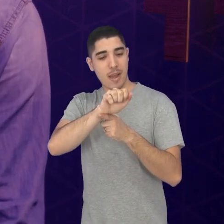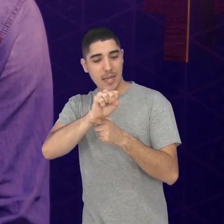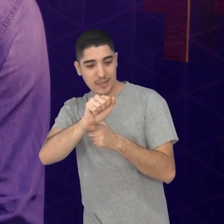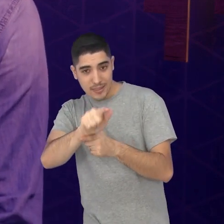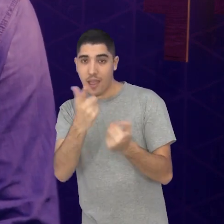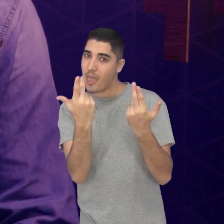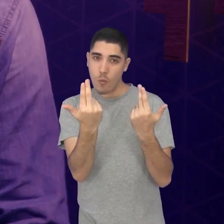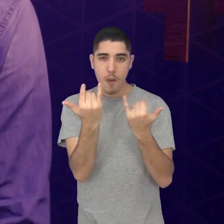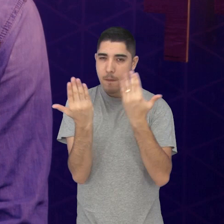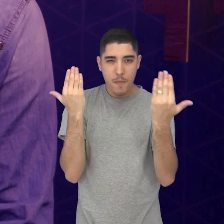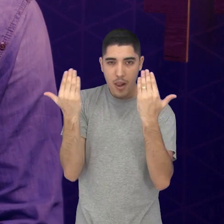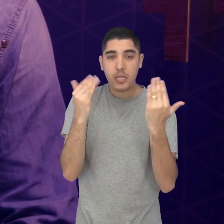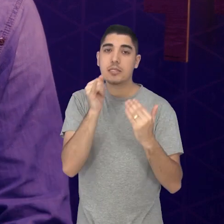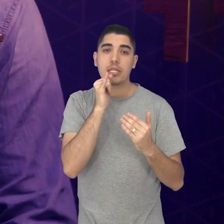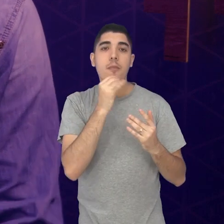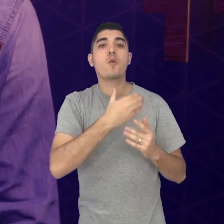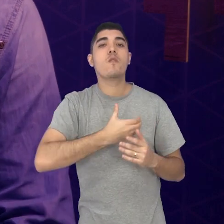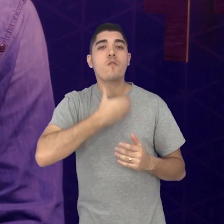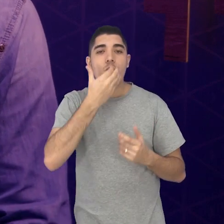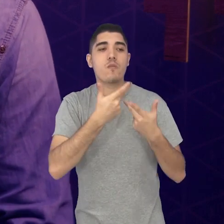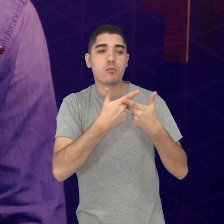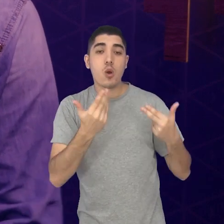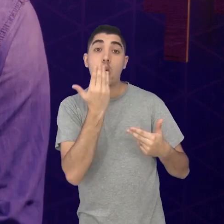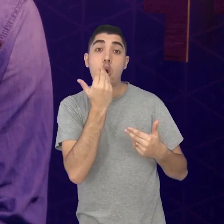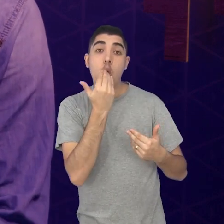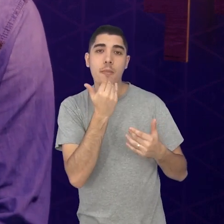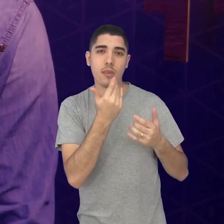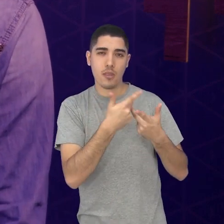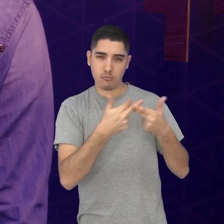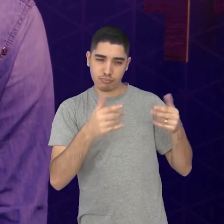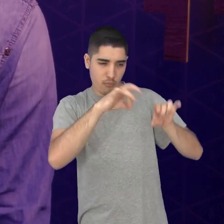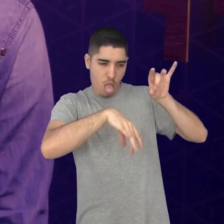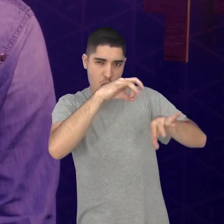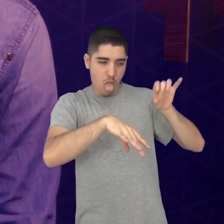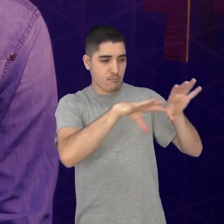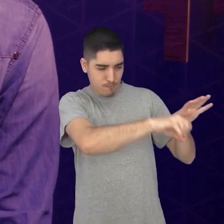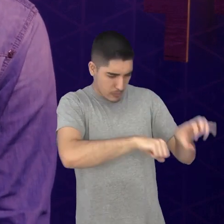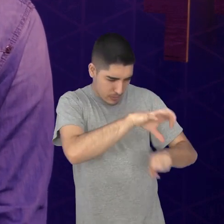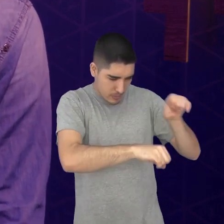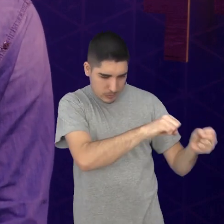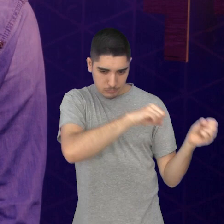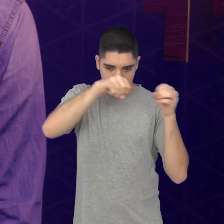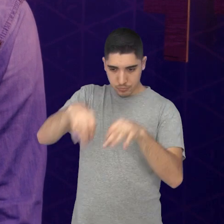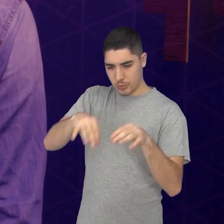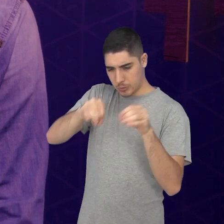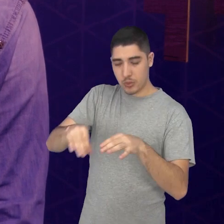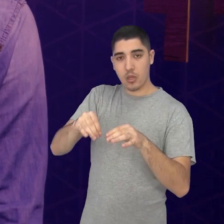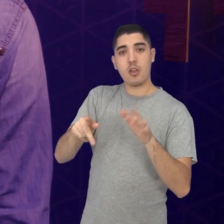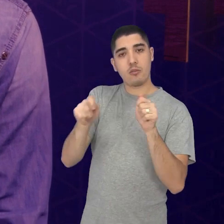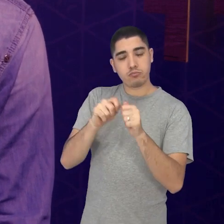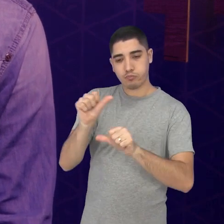você usar compostos orgânicos e tal para fazer energia. Uhum. A exemplo